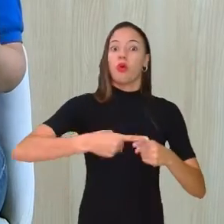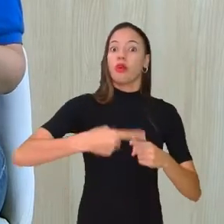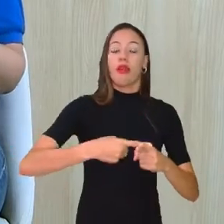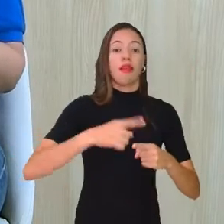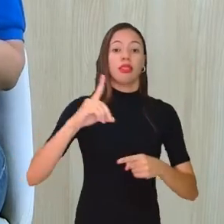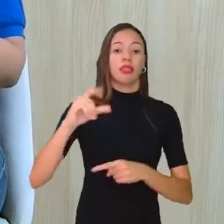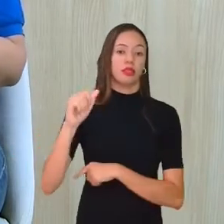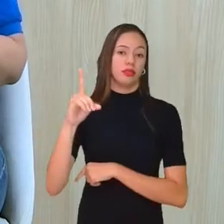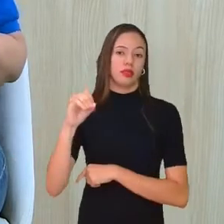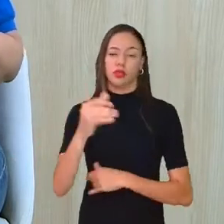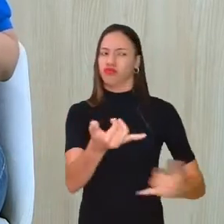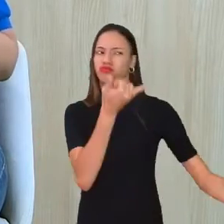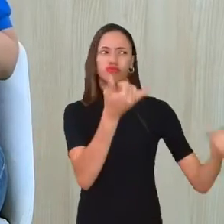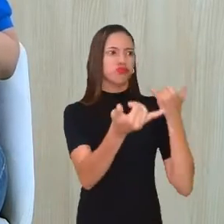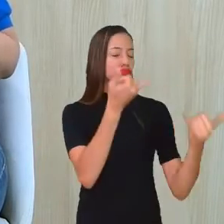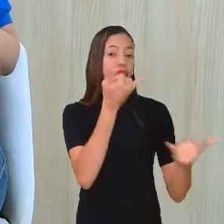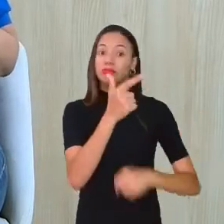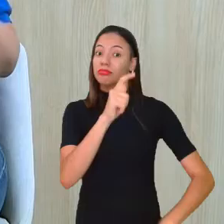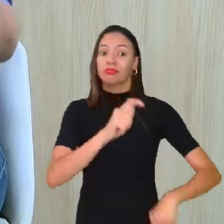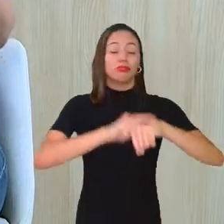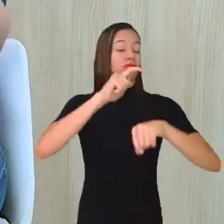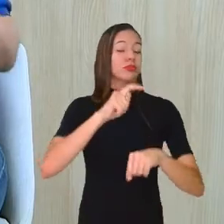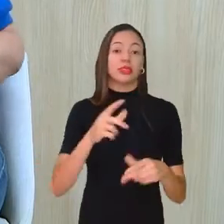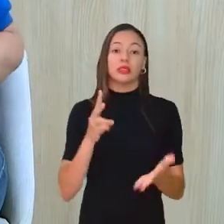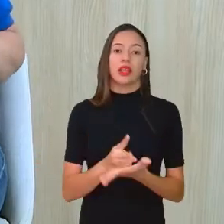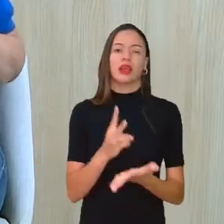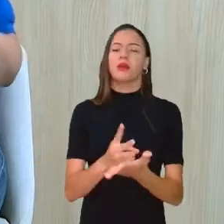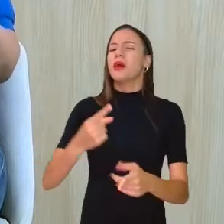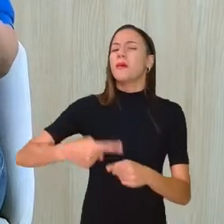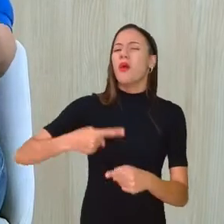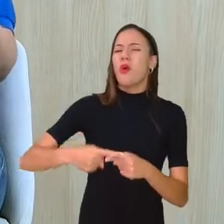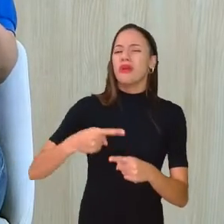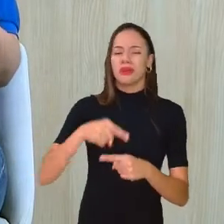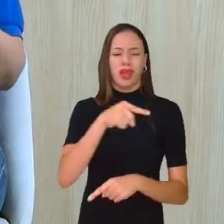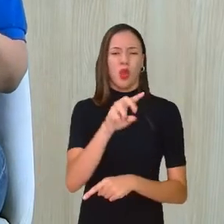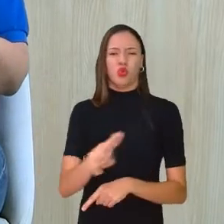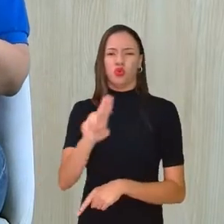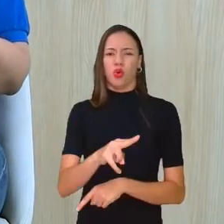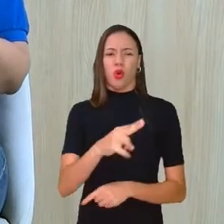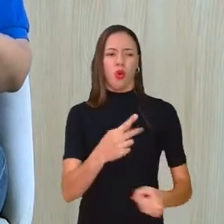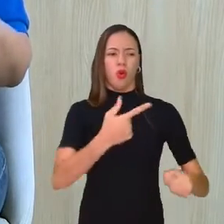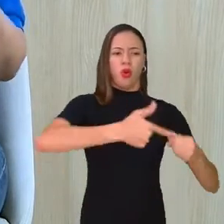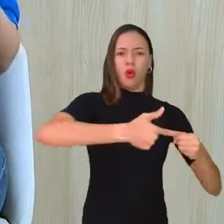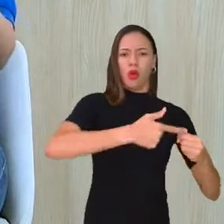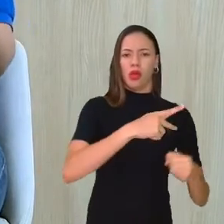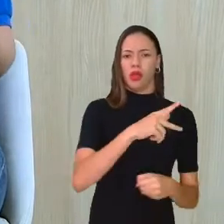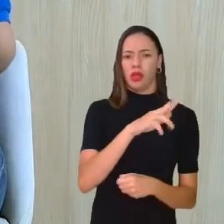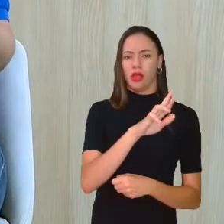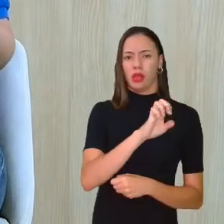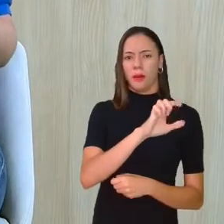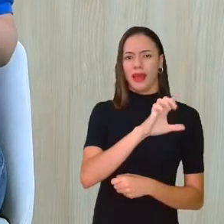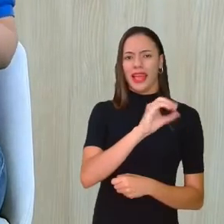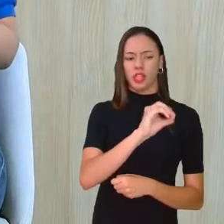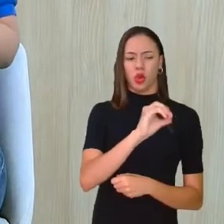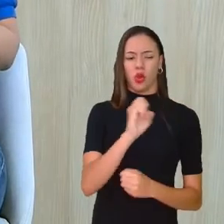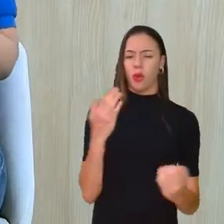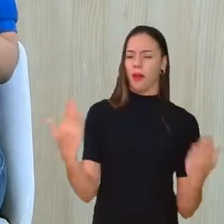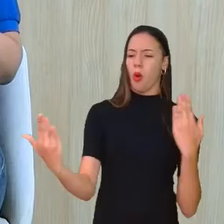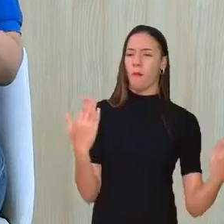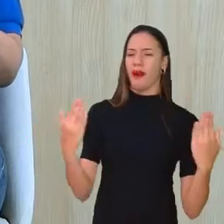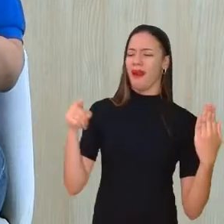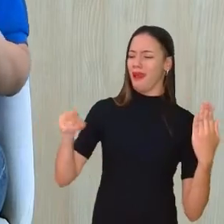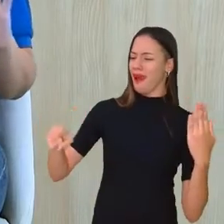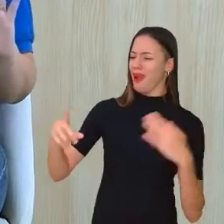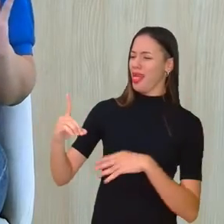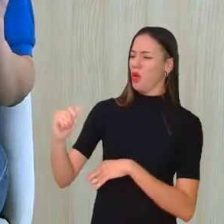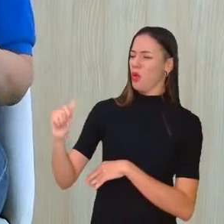tempo todo. Então, por que utilizar o petróleo para dizer que os dados são um novo petróleo, né?